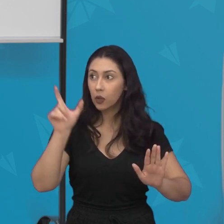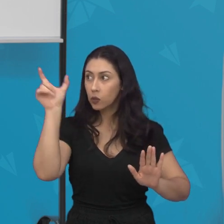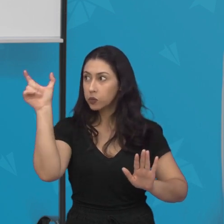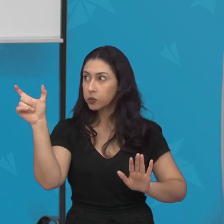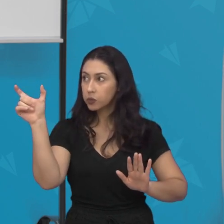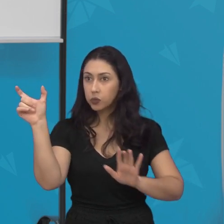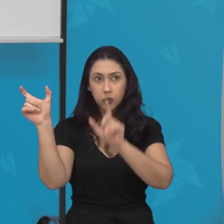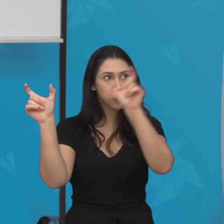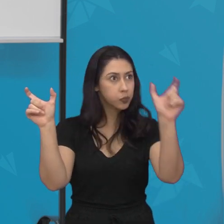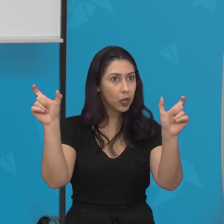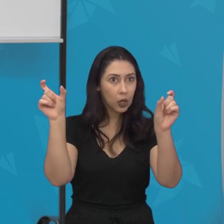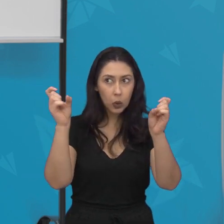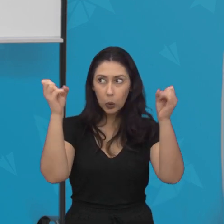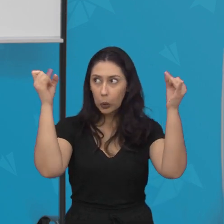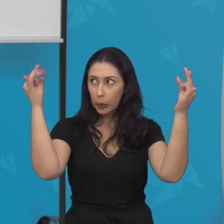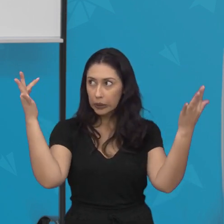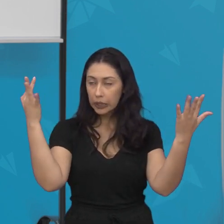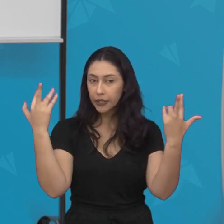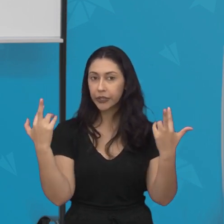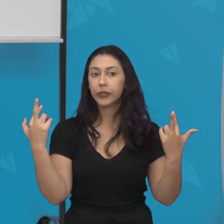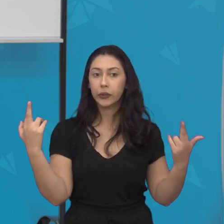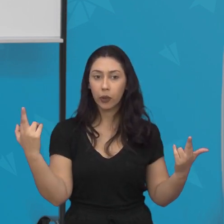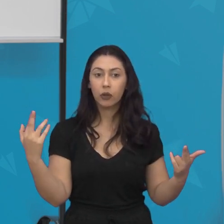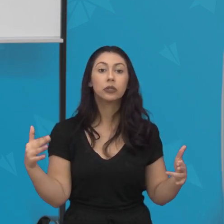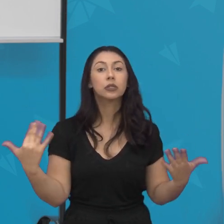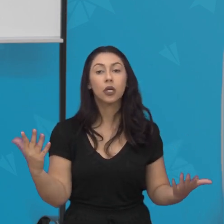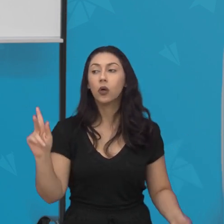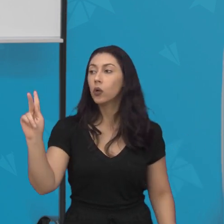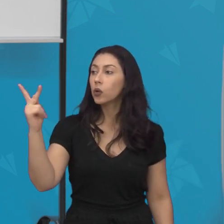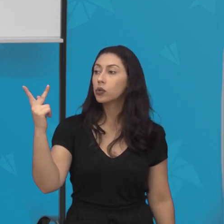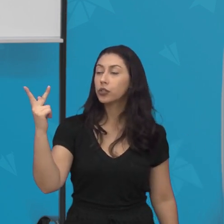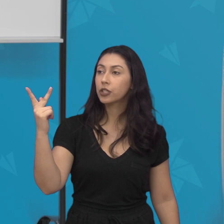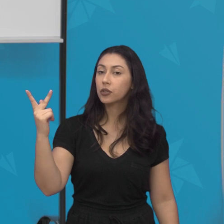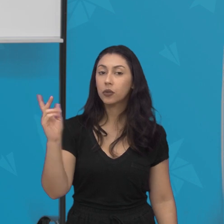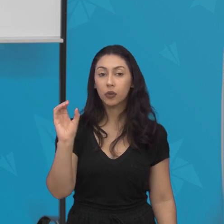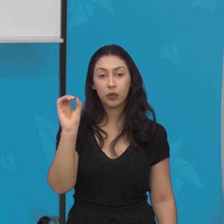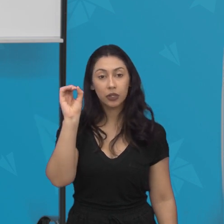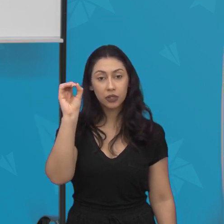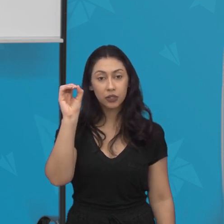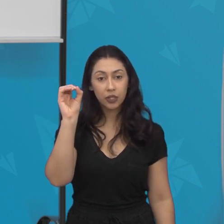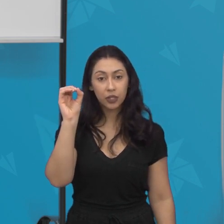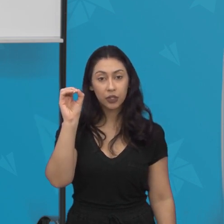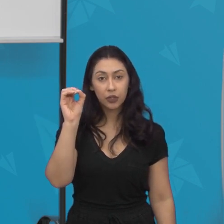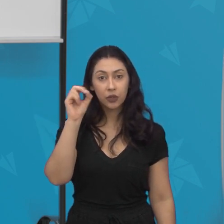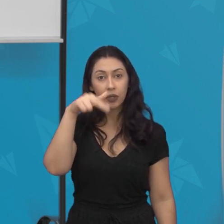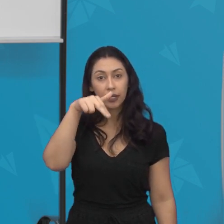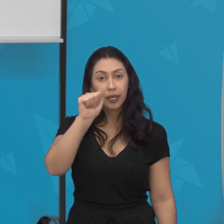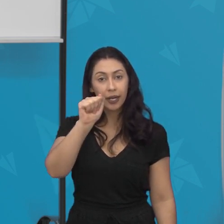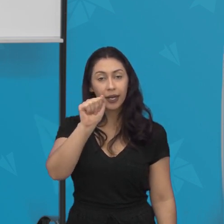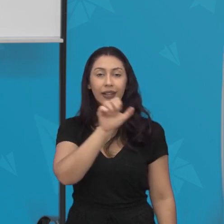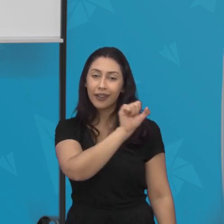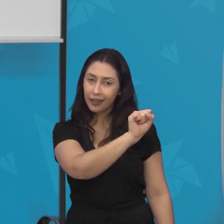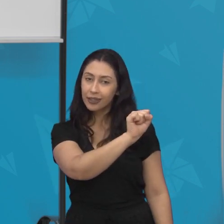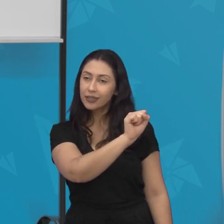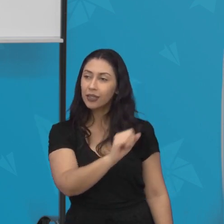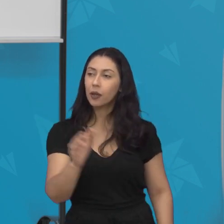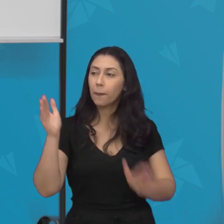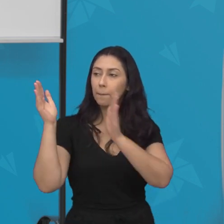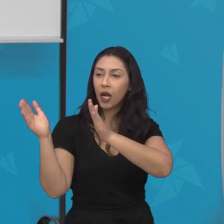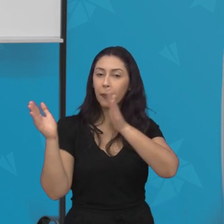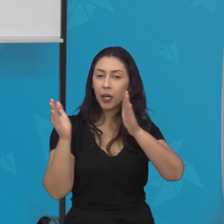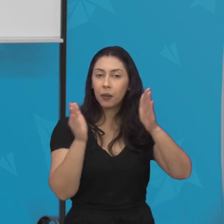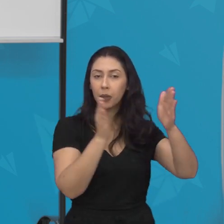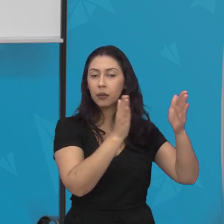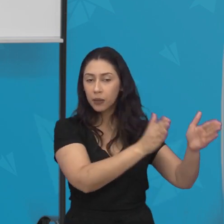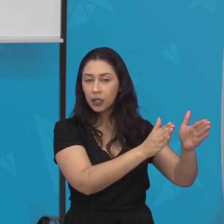tem de um lado tem que ter do outro, na mesma proporção, né? Então a gente tem hidrogênio, oxigênio, sódio e enxofre. A gente tem todos esses